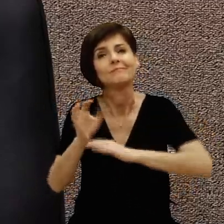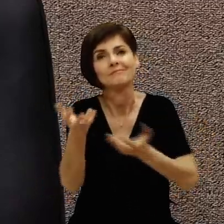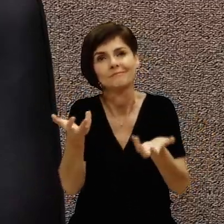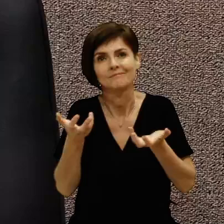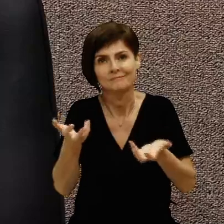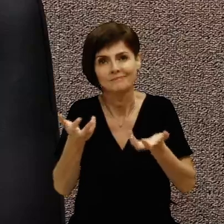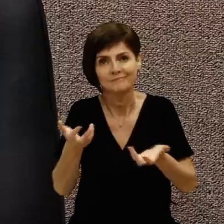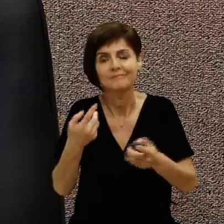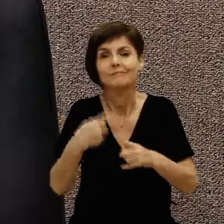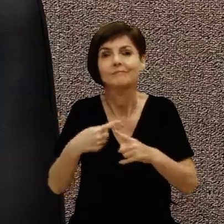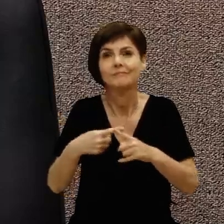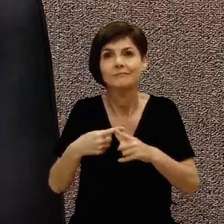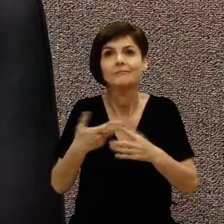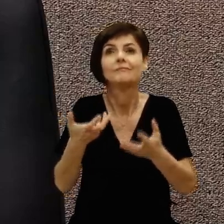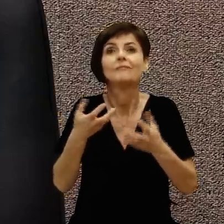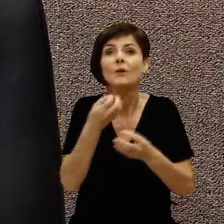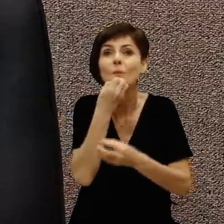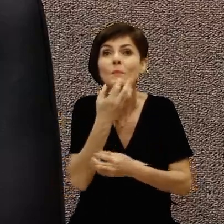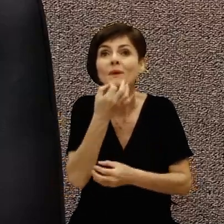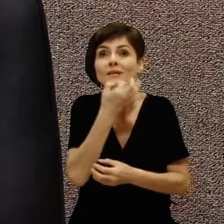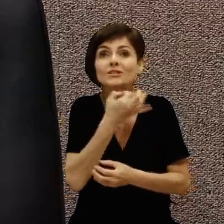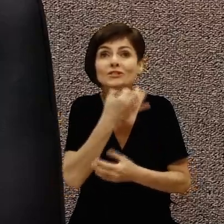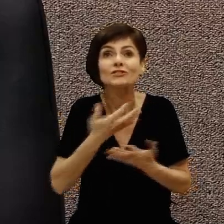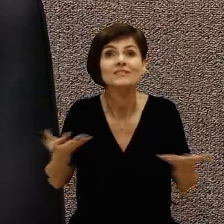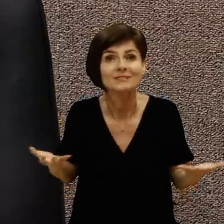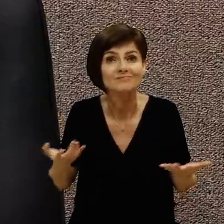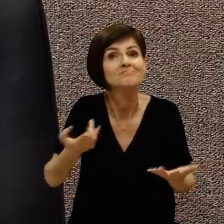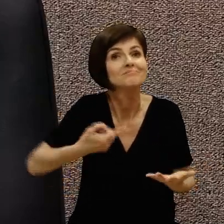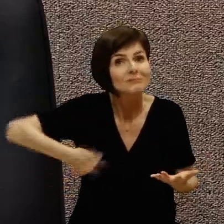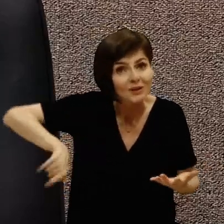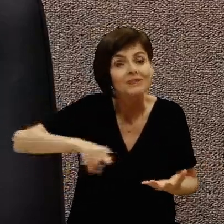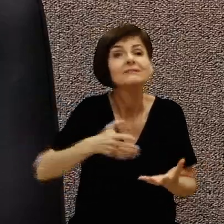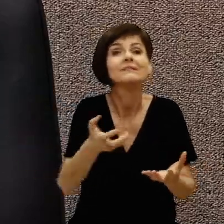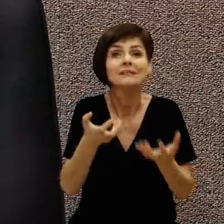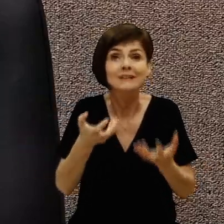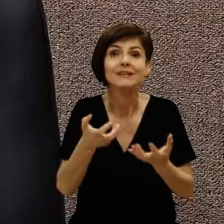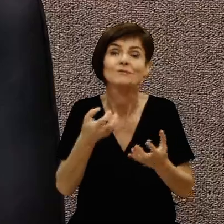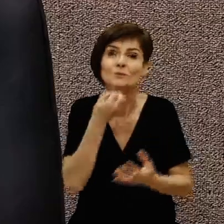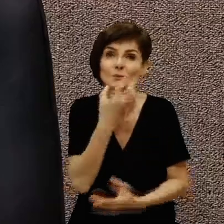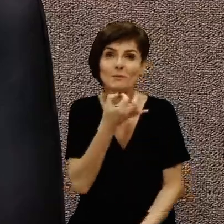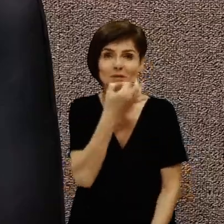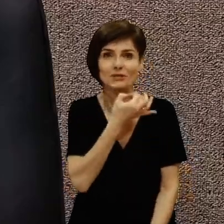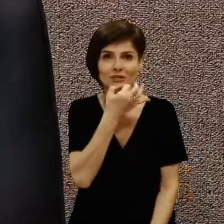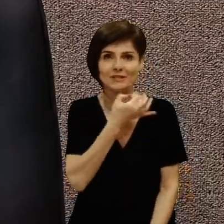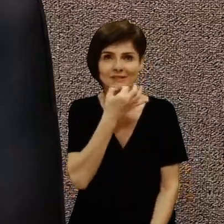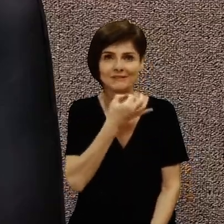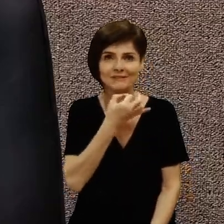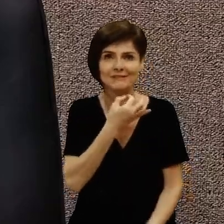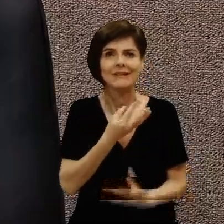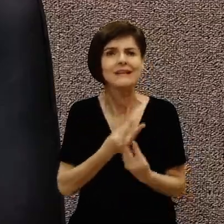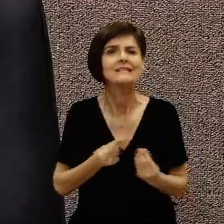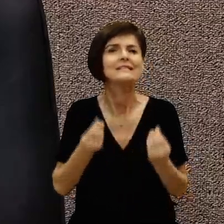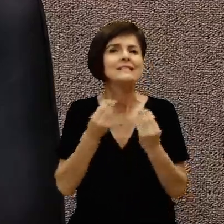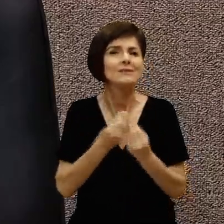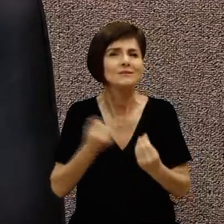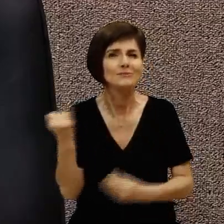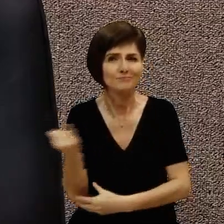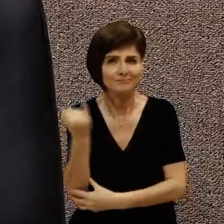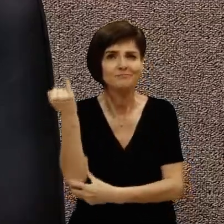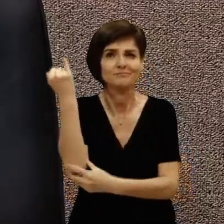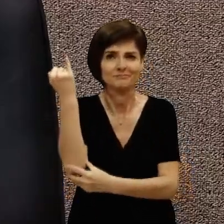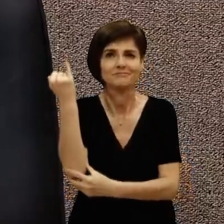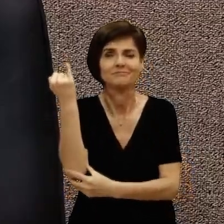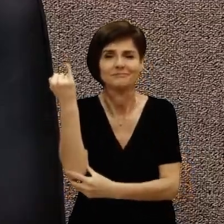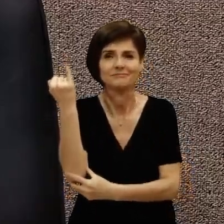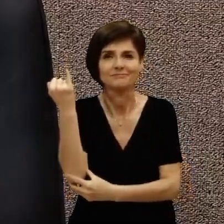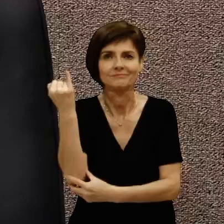porque digam quem é que não quer o bem da cidade de Caxias do Sul, que está aqui entre os 23 vereadores. Essa sensibilidade, neste momento, o Executivo